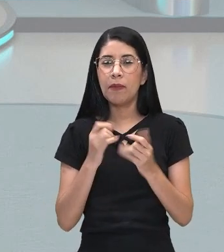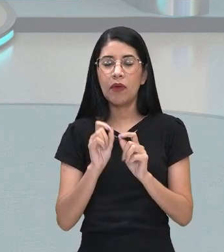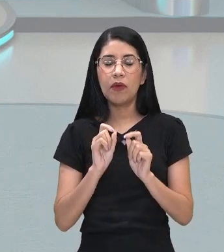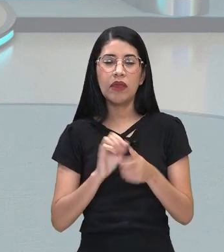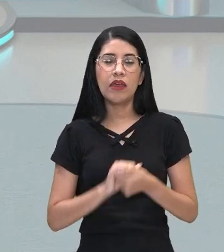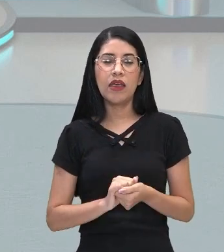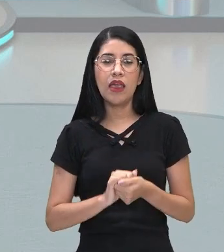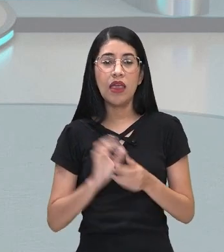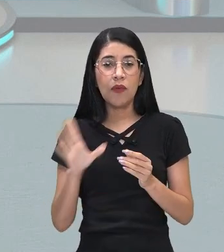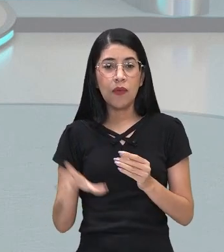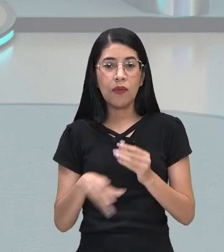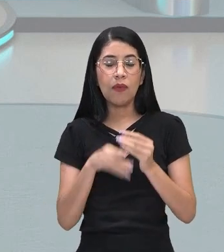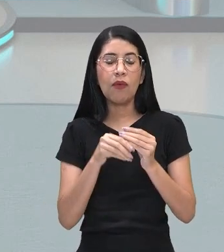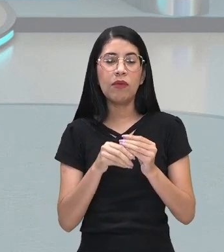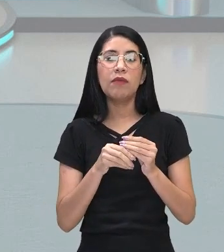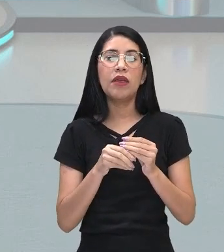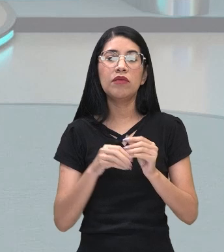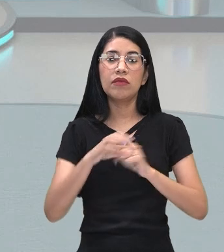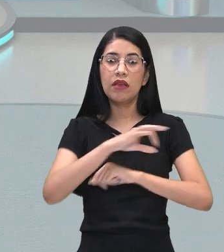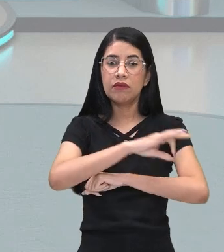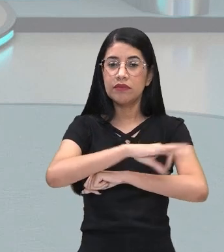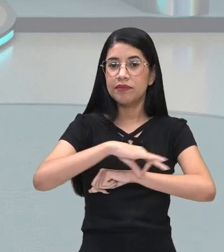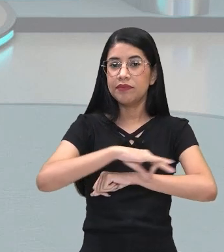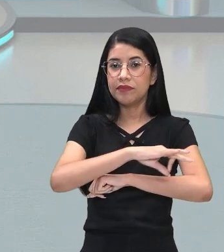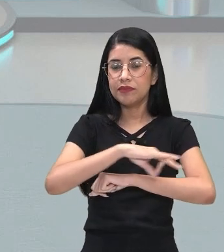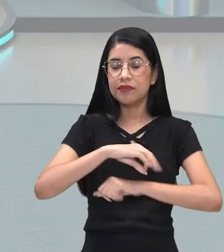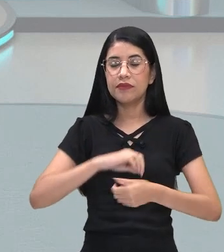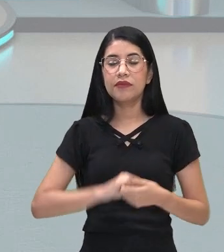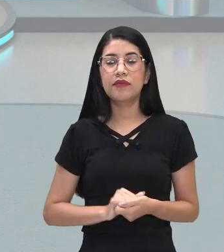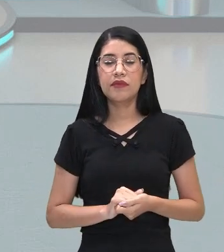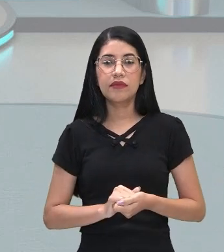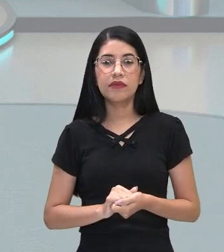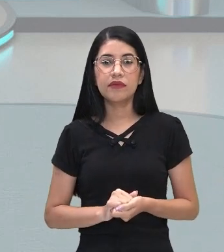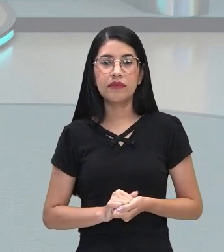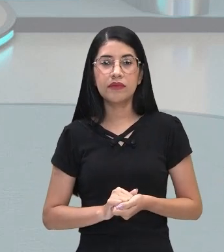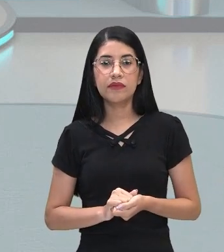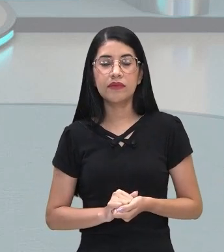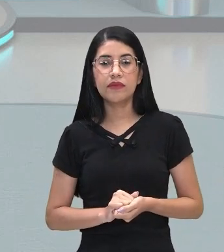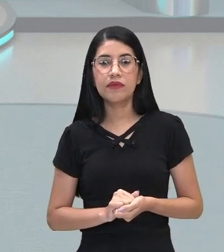um complemento à arquitetura. Então, essas